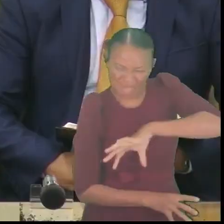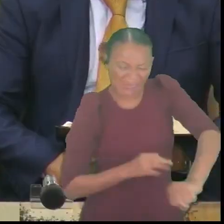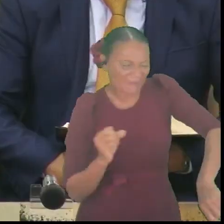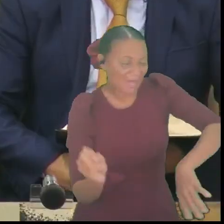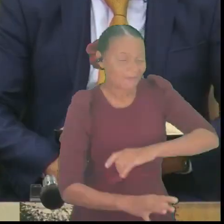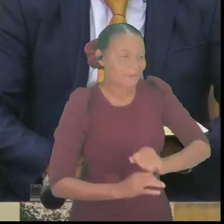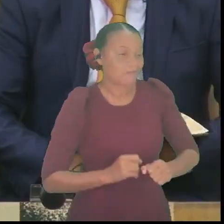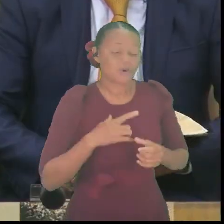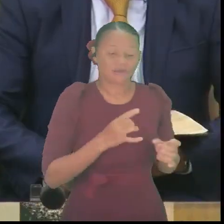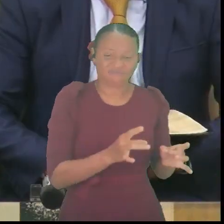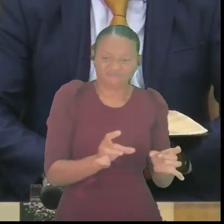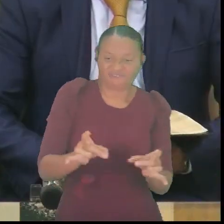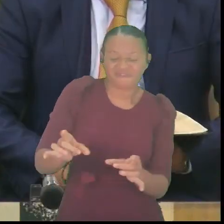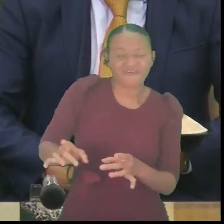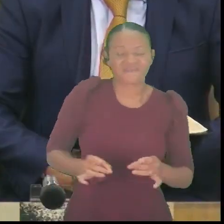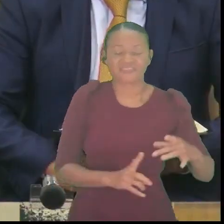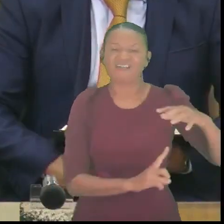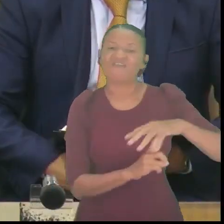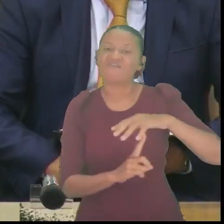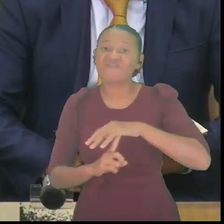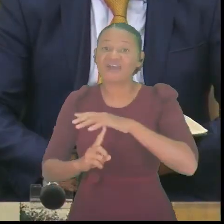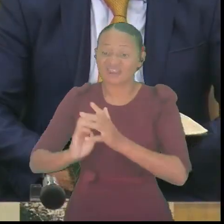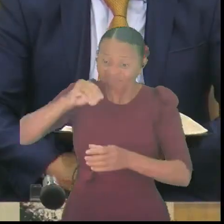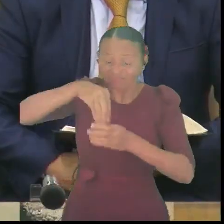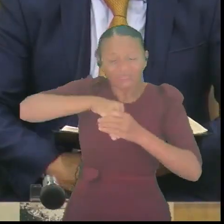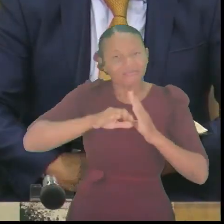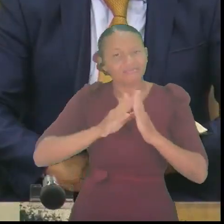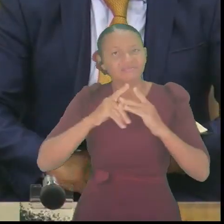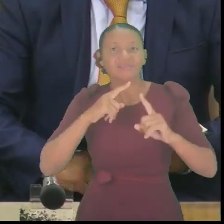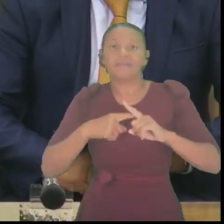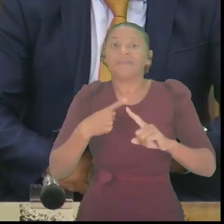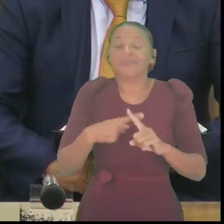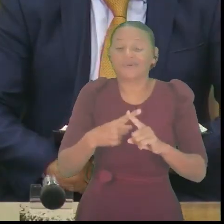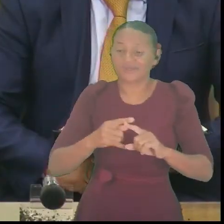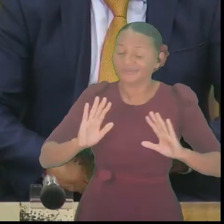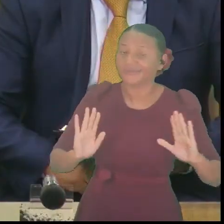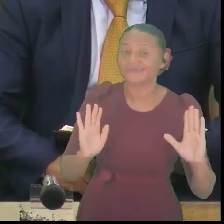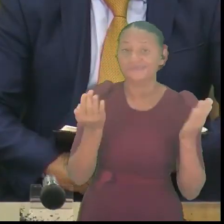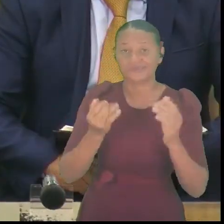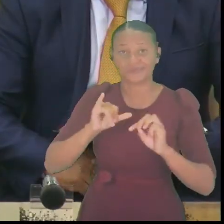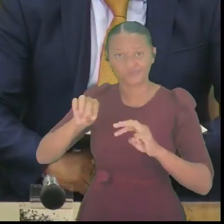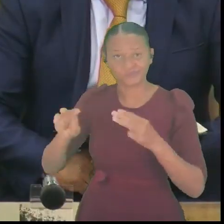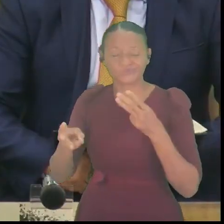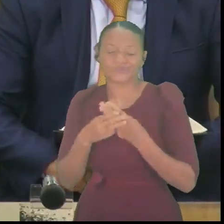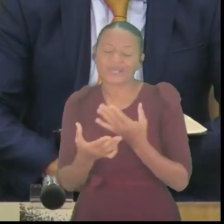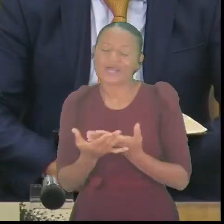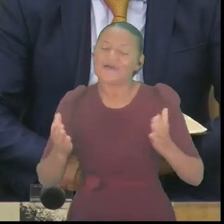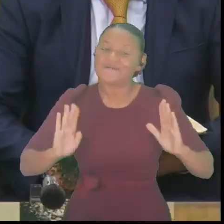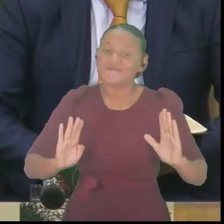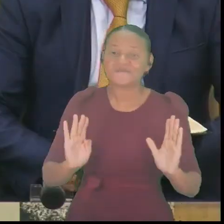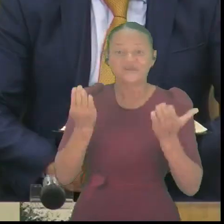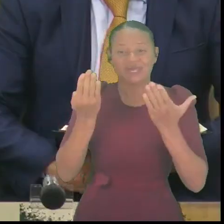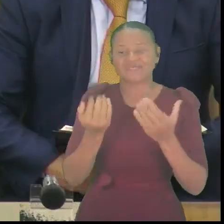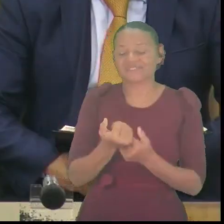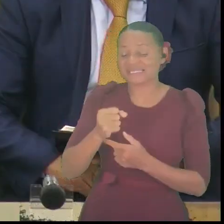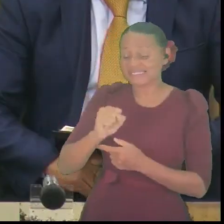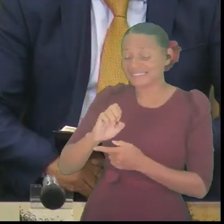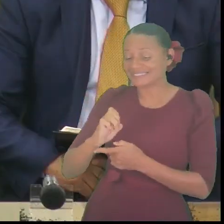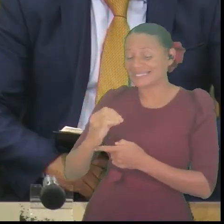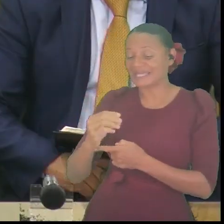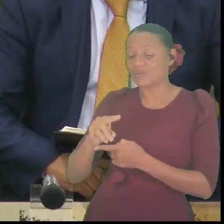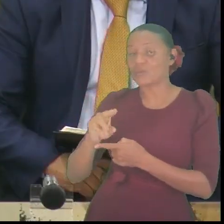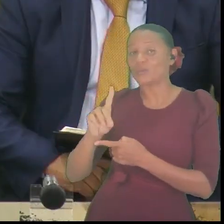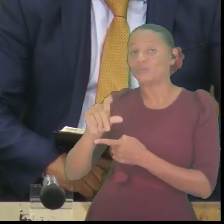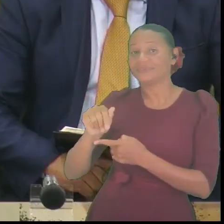movimentação financeira dos dias de Jesus. Haviam nas festividades judaicas aquelas que chamamos de festas secundárias e aquelas que chamamos